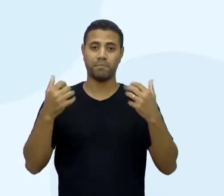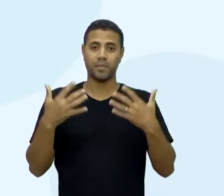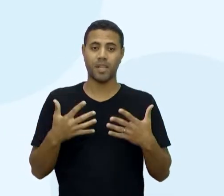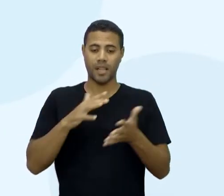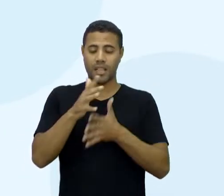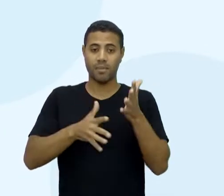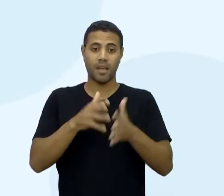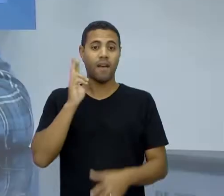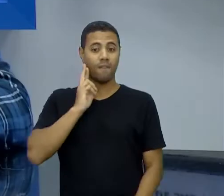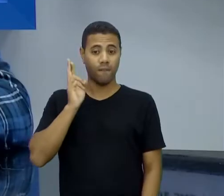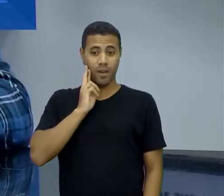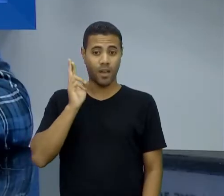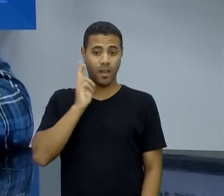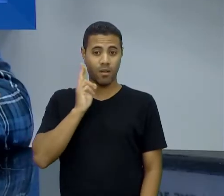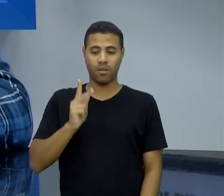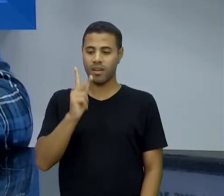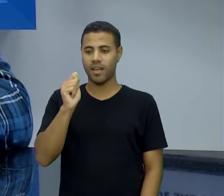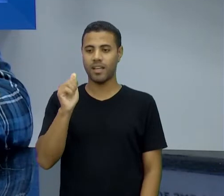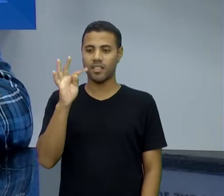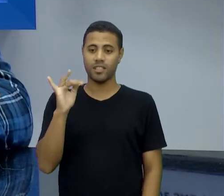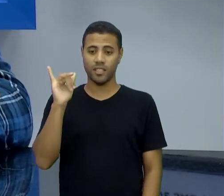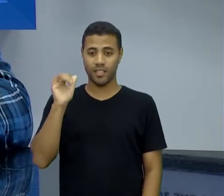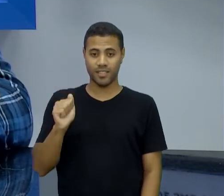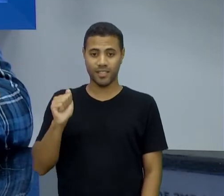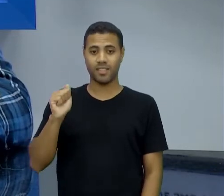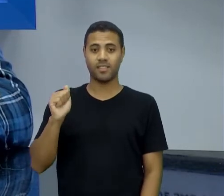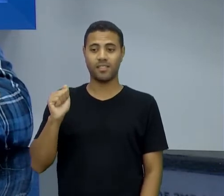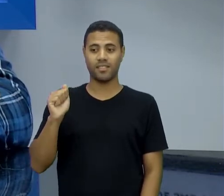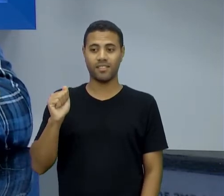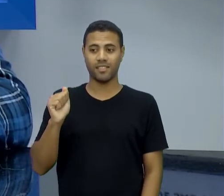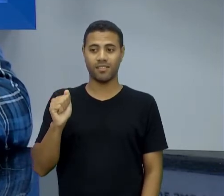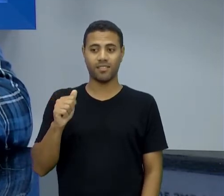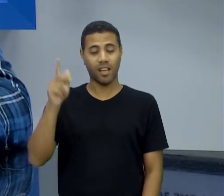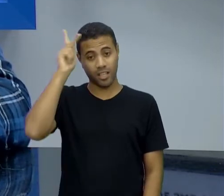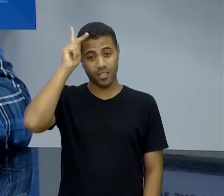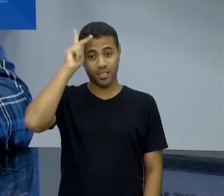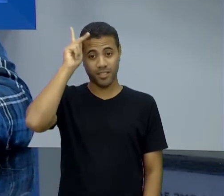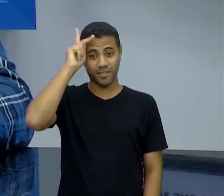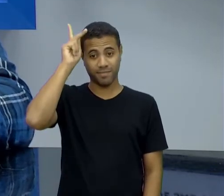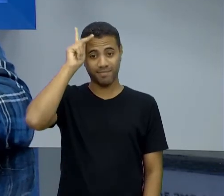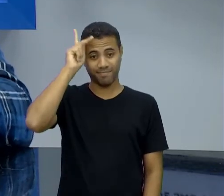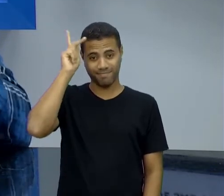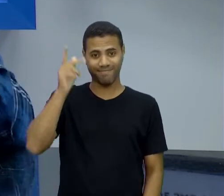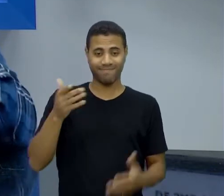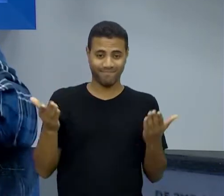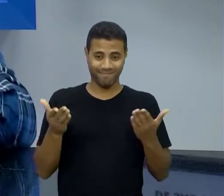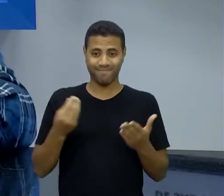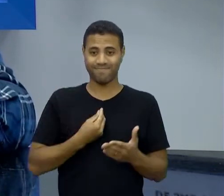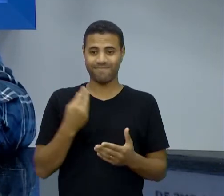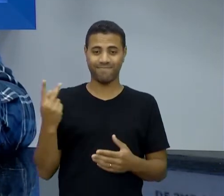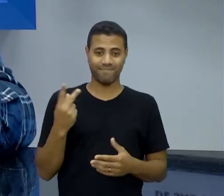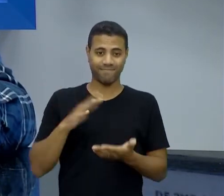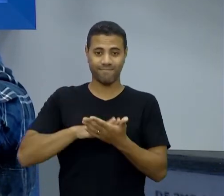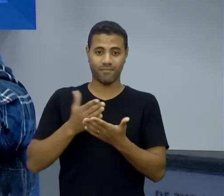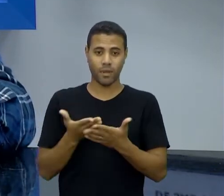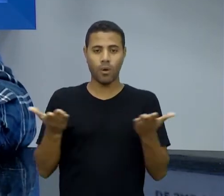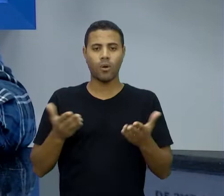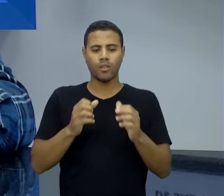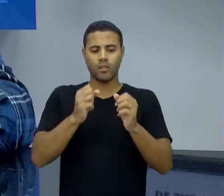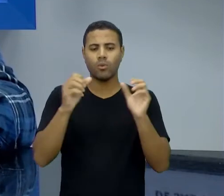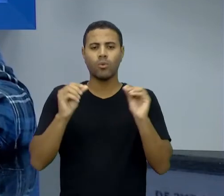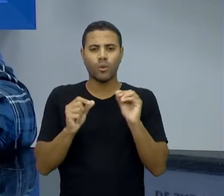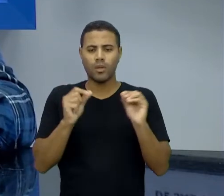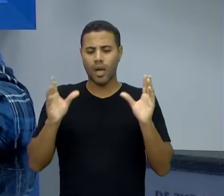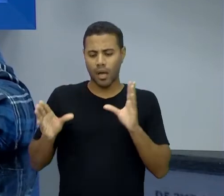Libras nós temos o Rafael e a Kátia que vão estar me ajudando. E para a aula de hoje, então, a gente vai juntar os conhecimentos que a gente